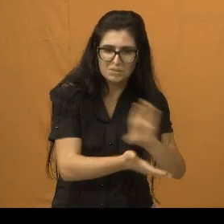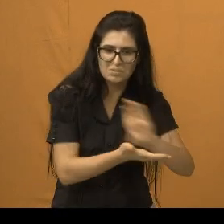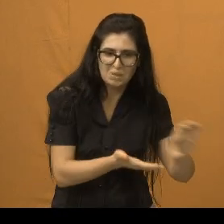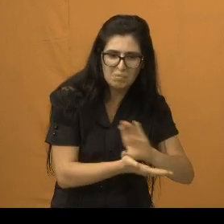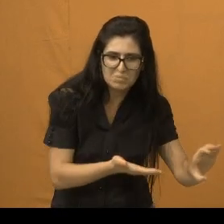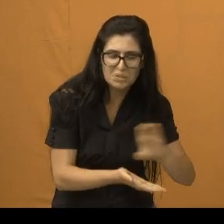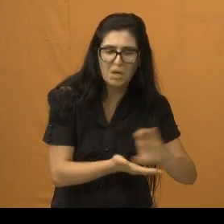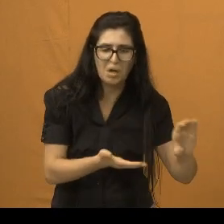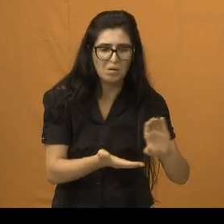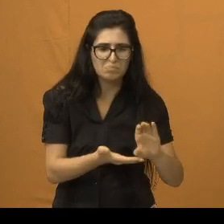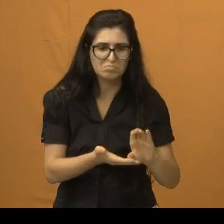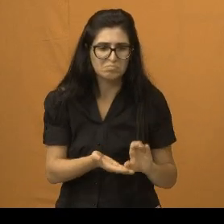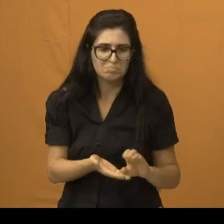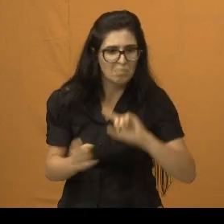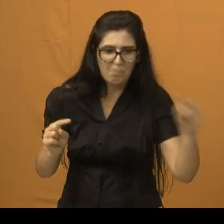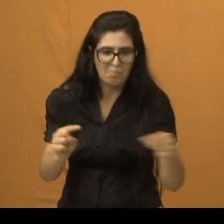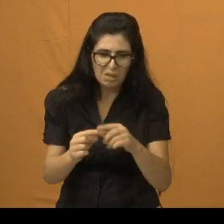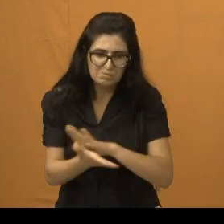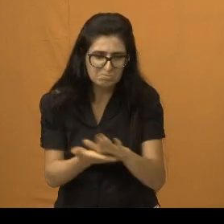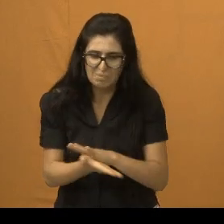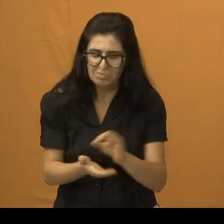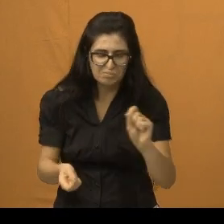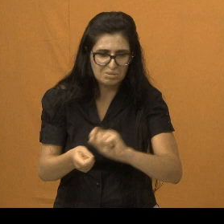nem meta e nem execução.